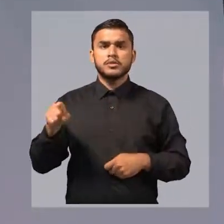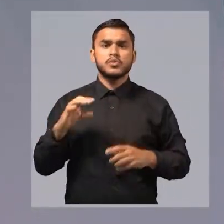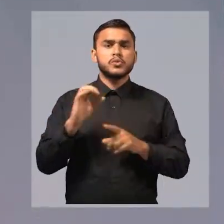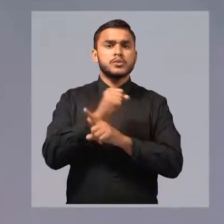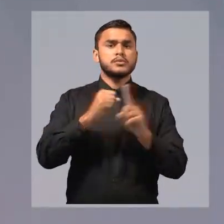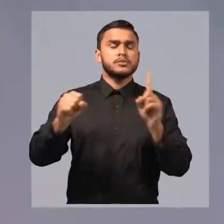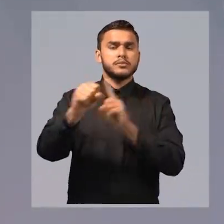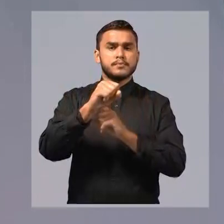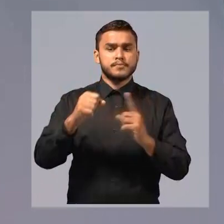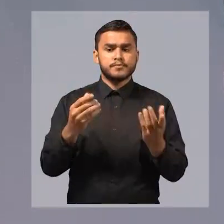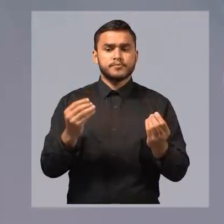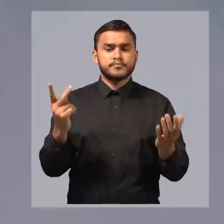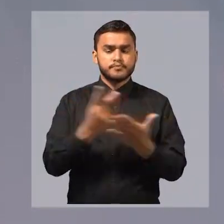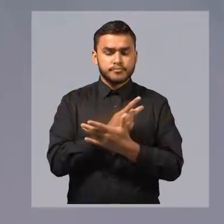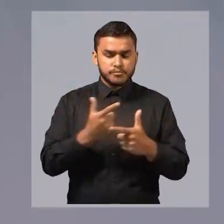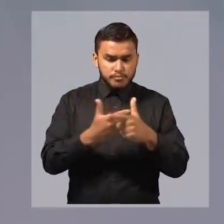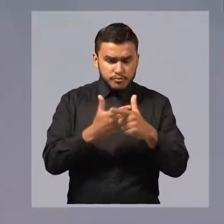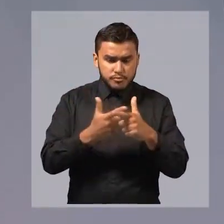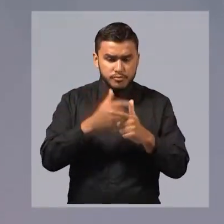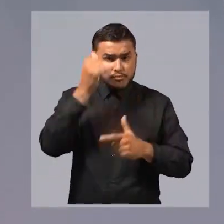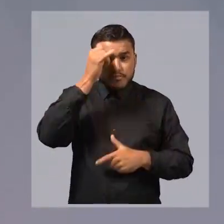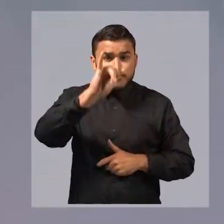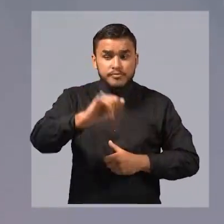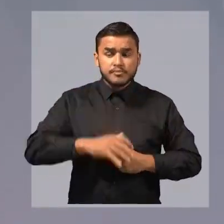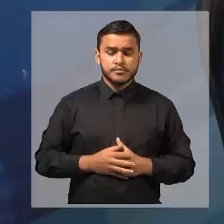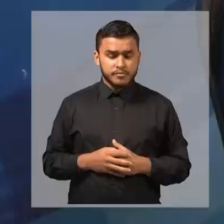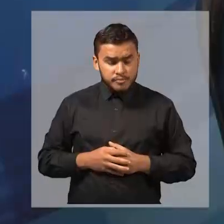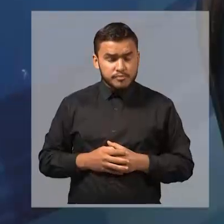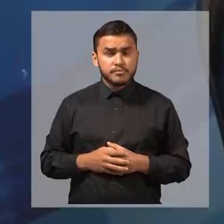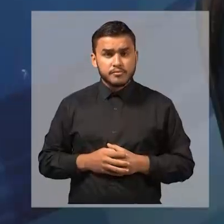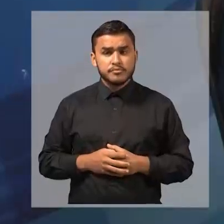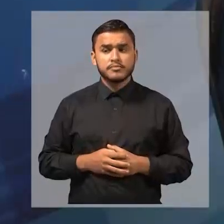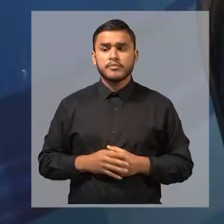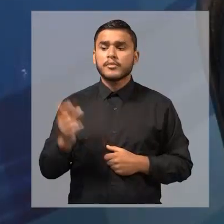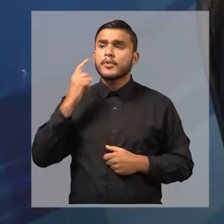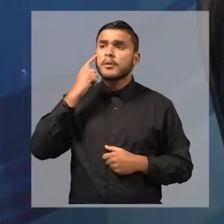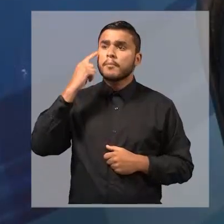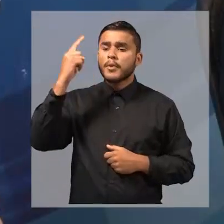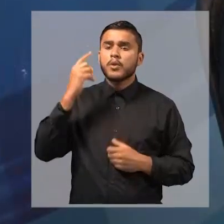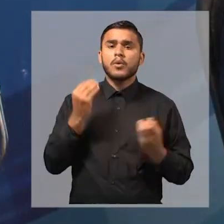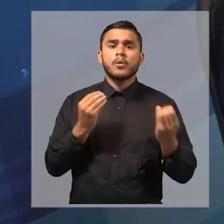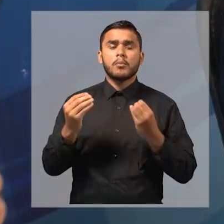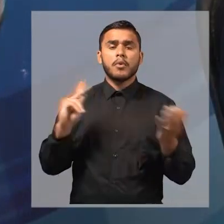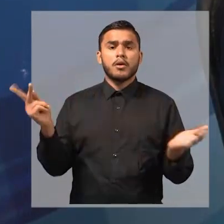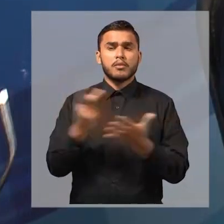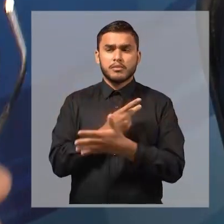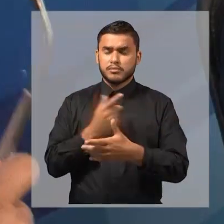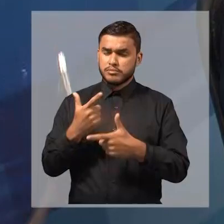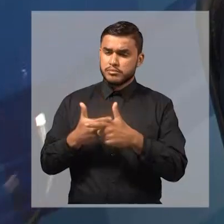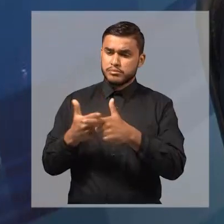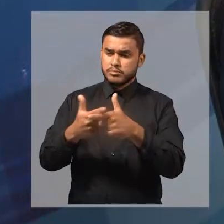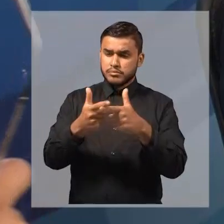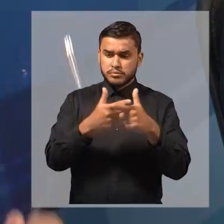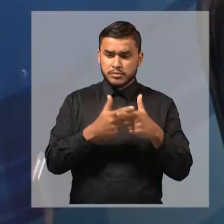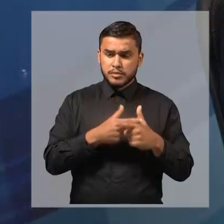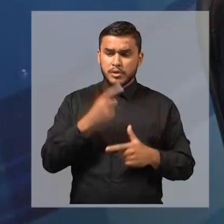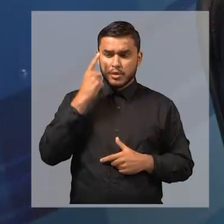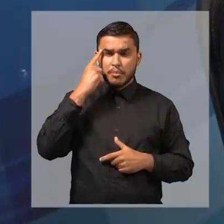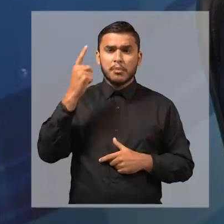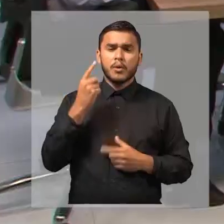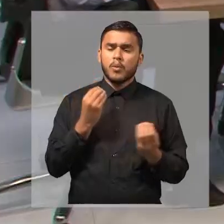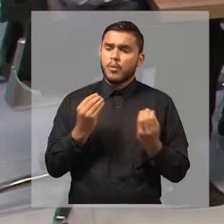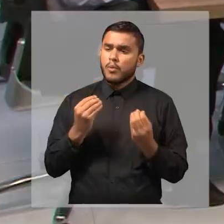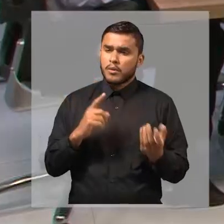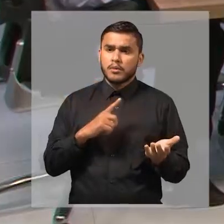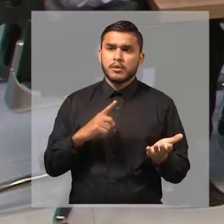o conflito legislativo e executivo, ele não alcança, nesse sentido, esse desequilíbrio, né, para a credibilidade,